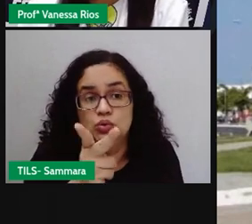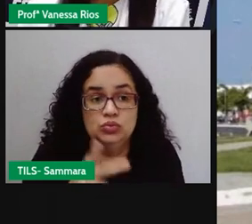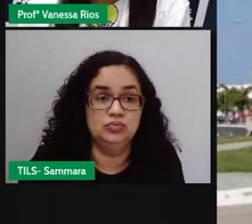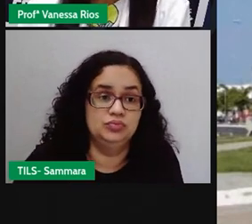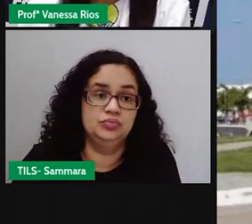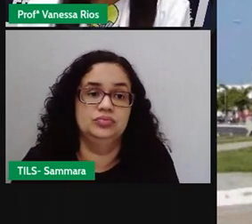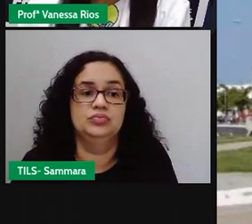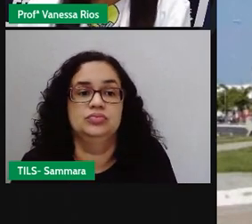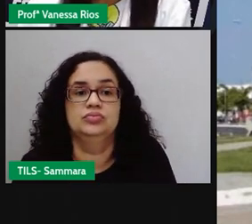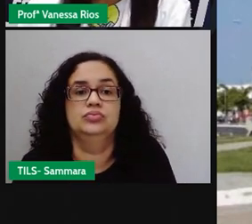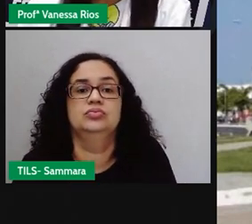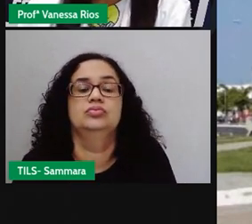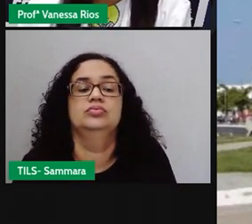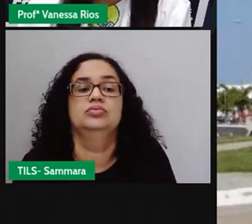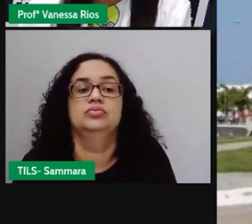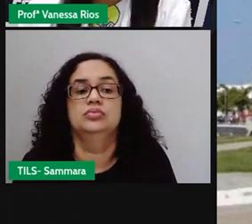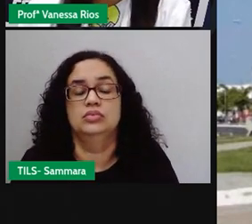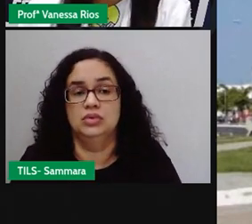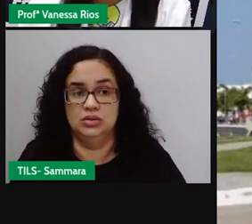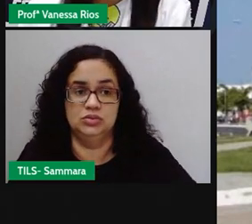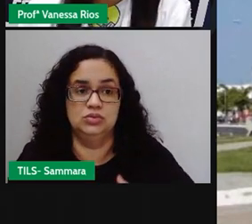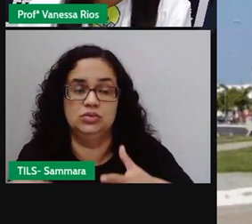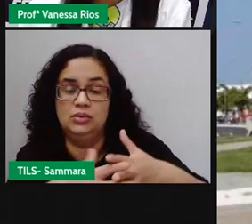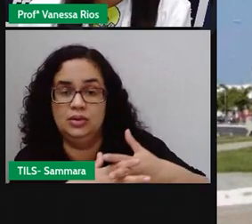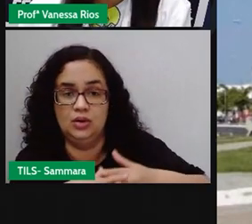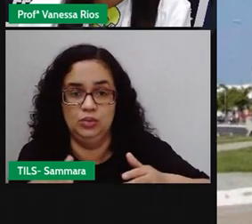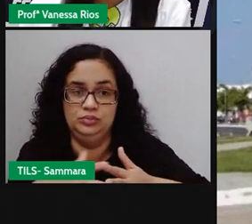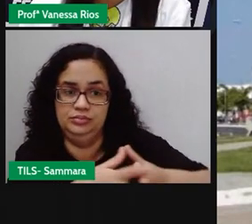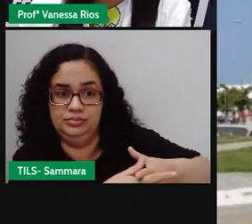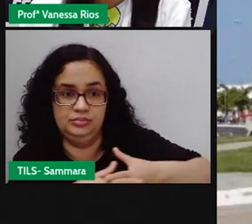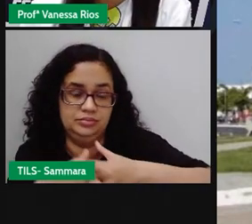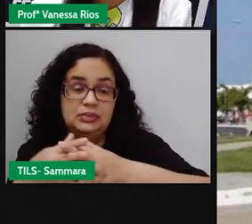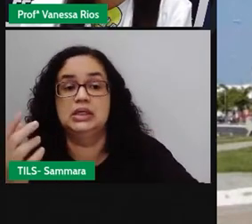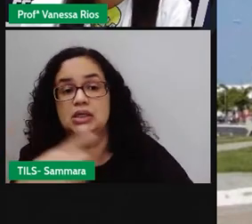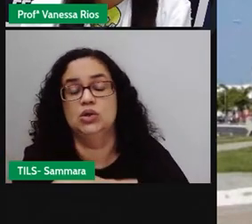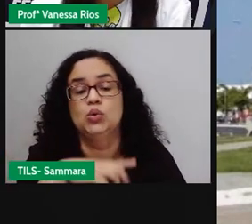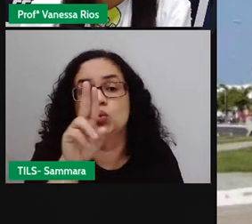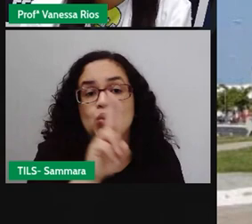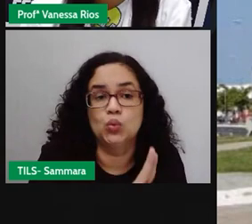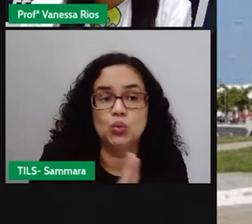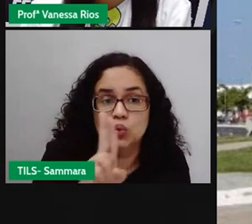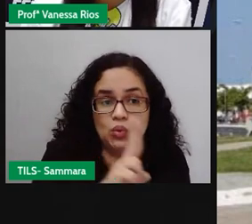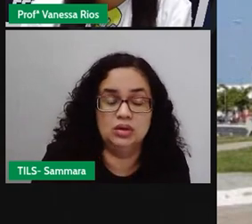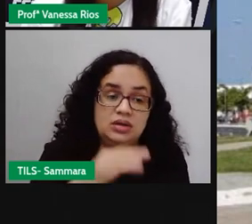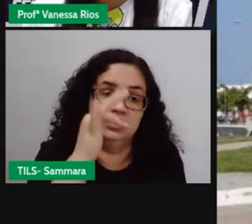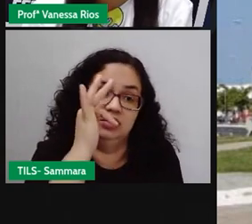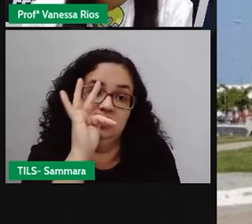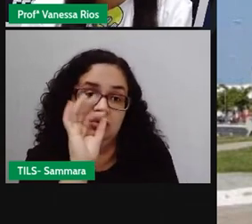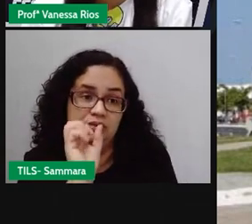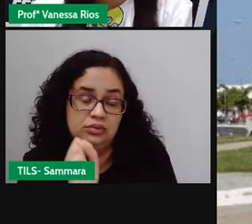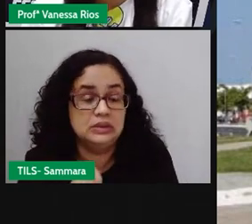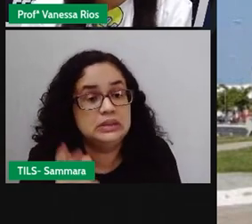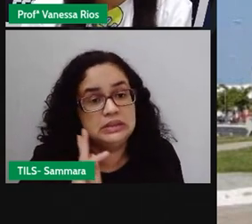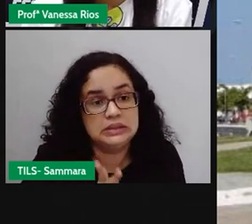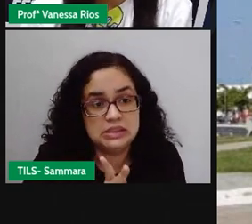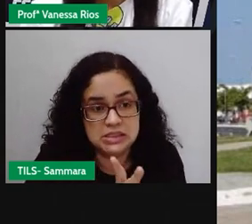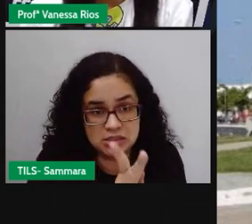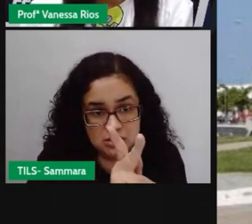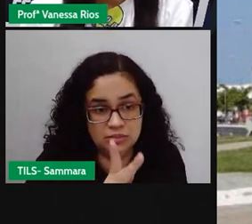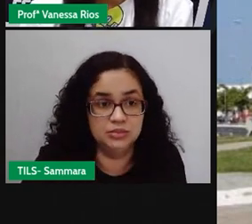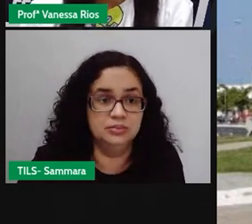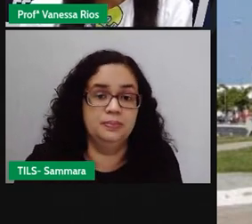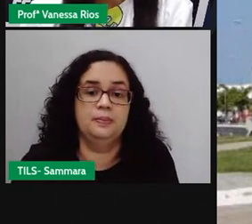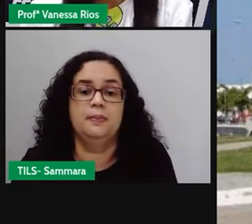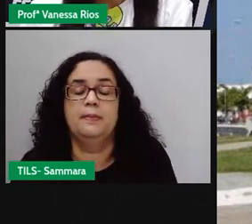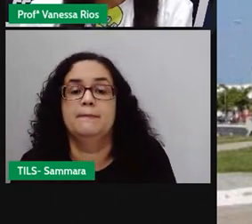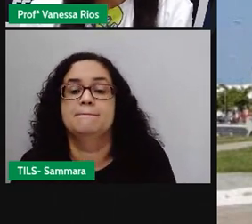viagens. E aí, uma homenagem aos caminhoneiros que passam em Feira de Santana cotidianamente.